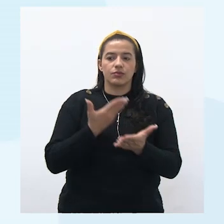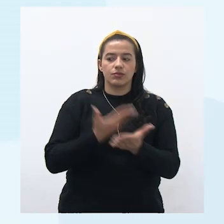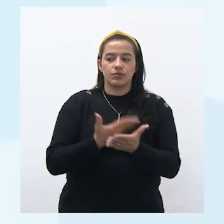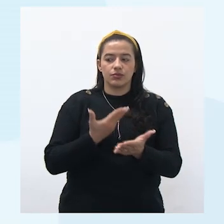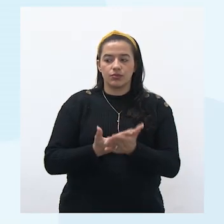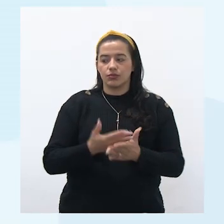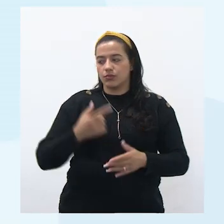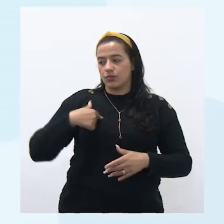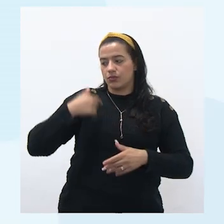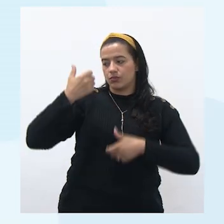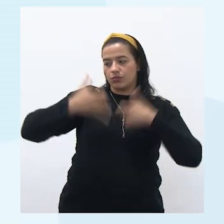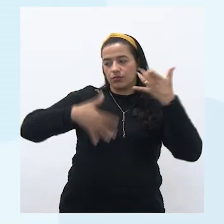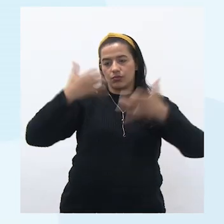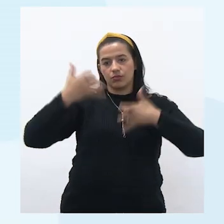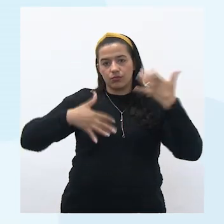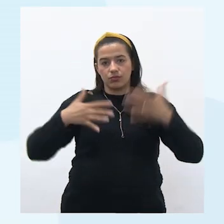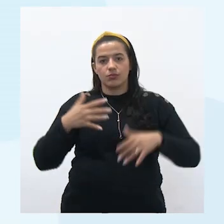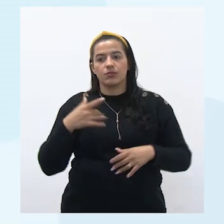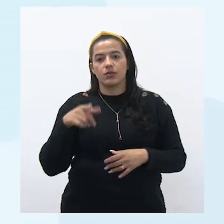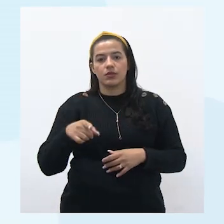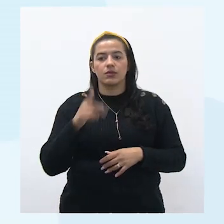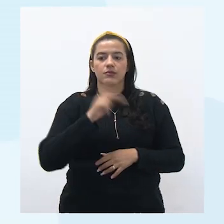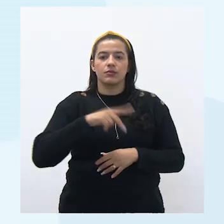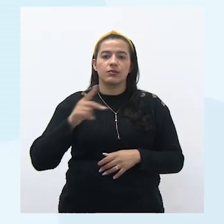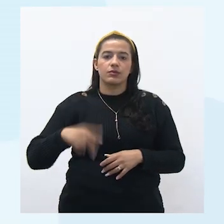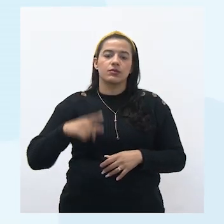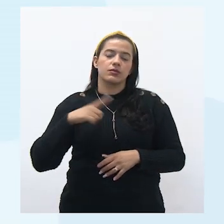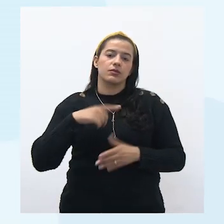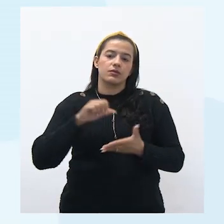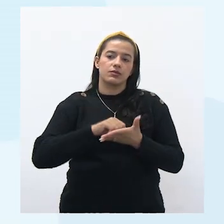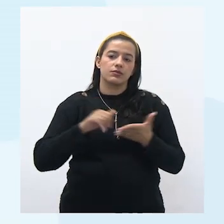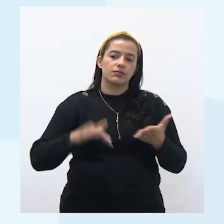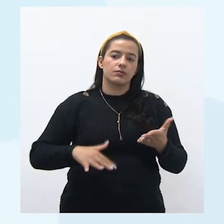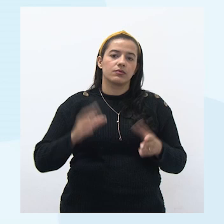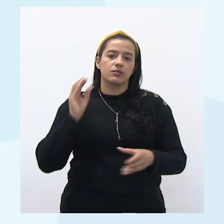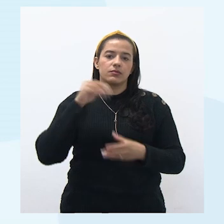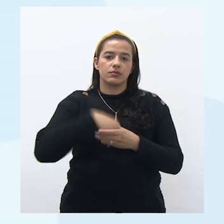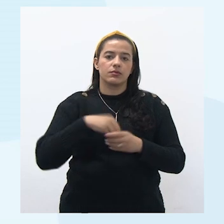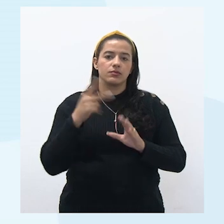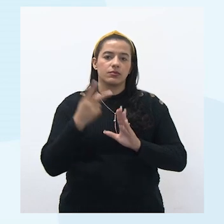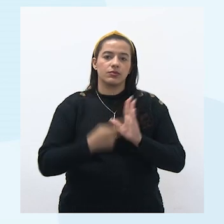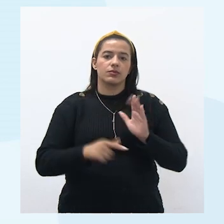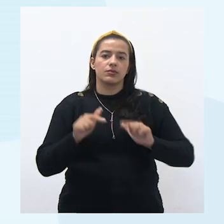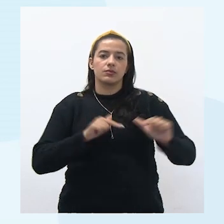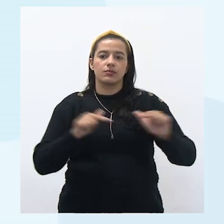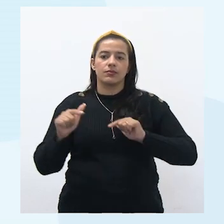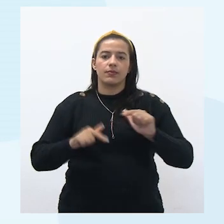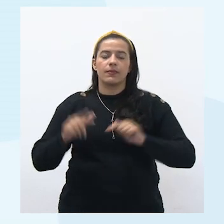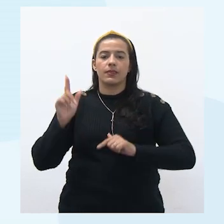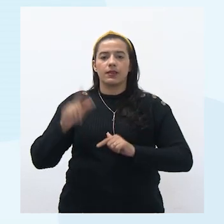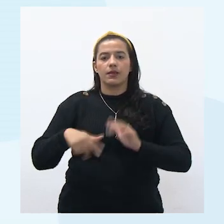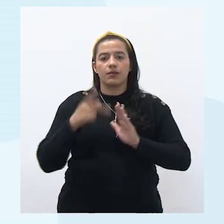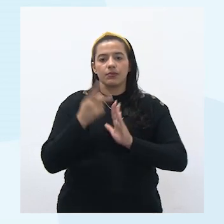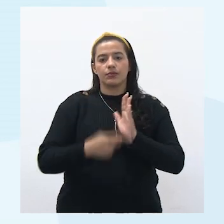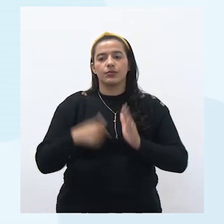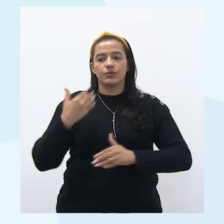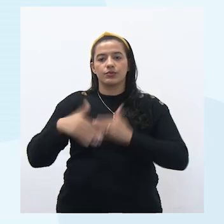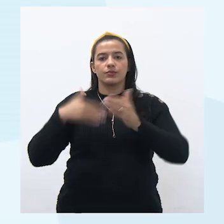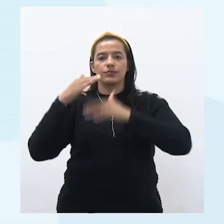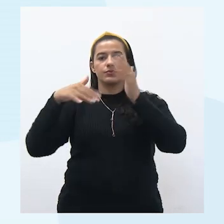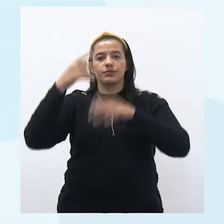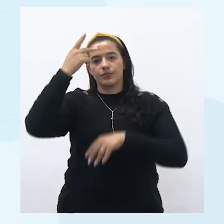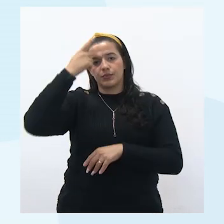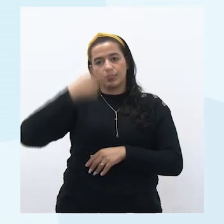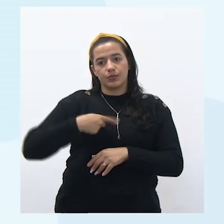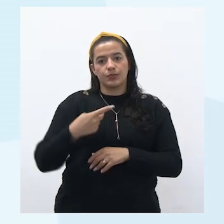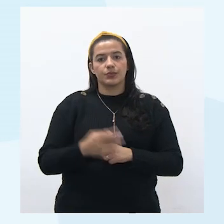esse diálogo, e aí o professor tem uma atividade dentro do seu projeto, do trabalho, que é o plano de desenvolvimento pessoal. Então